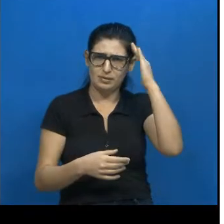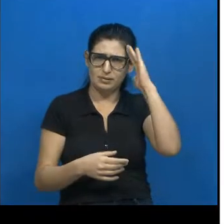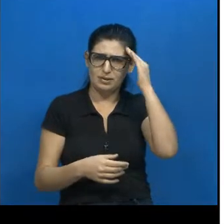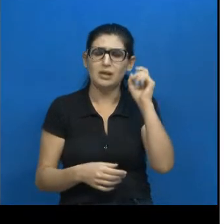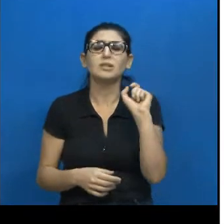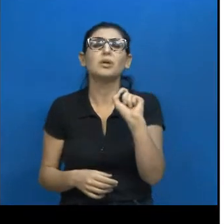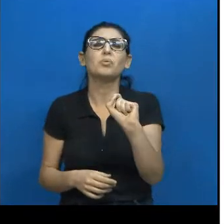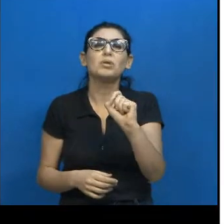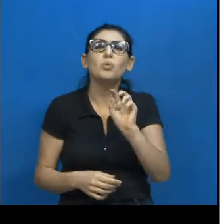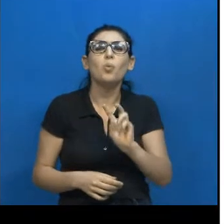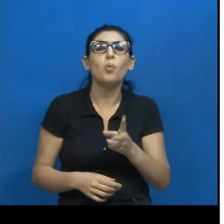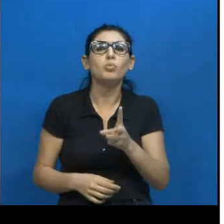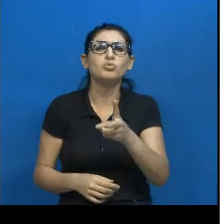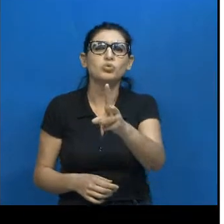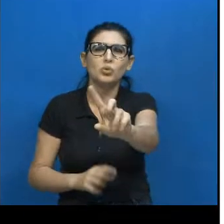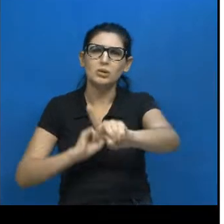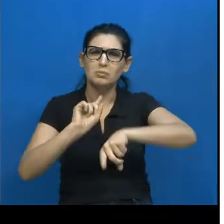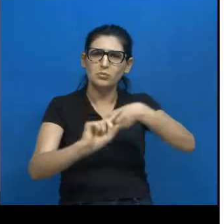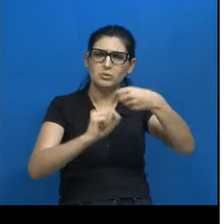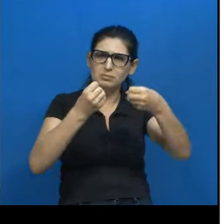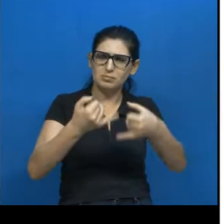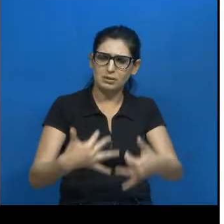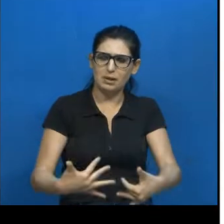se manter.